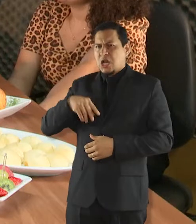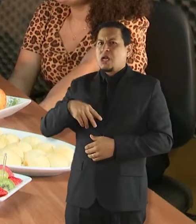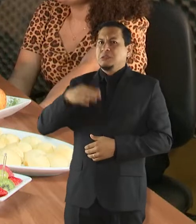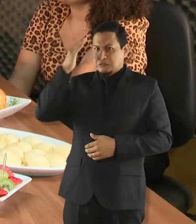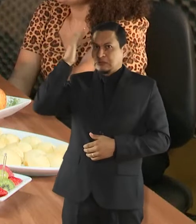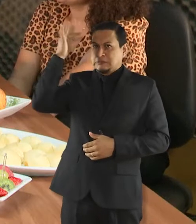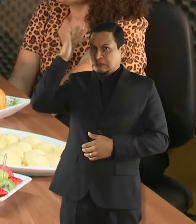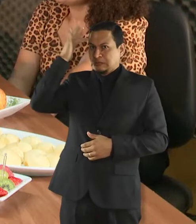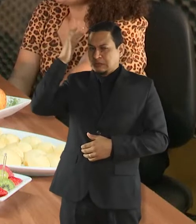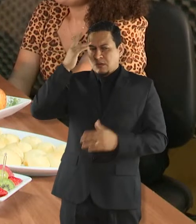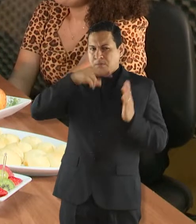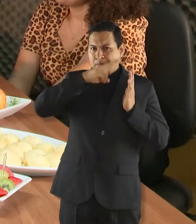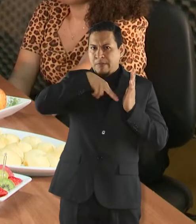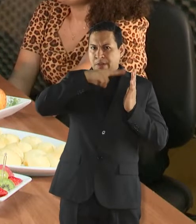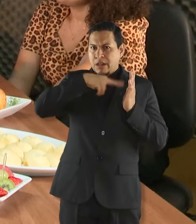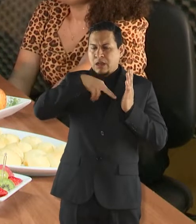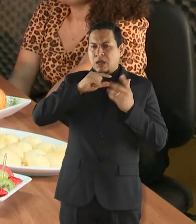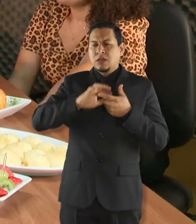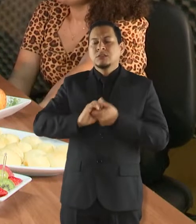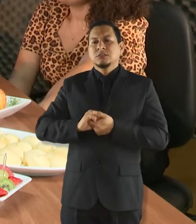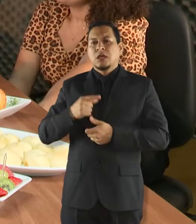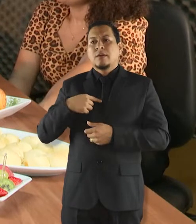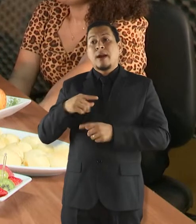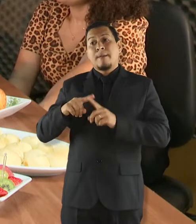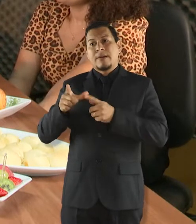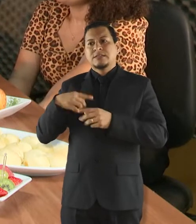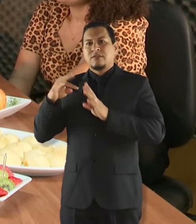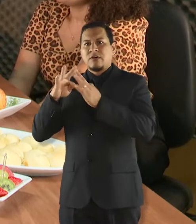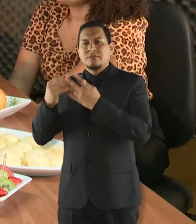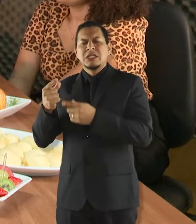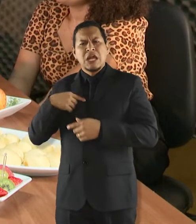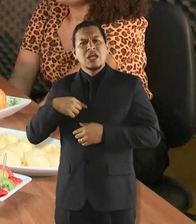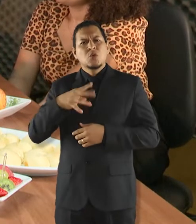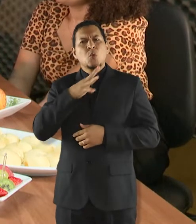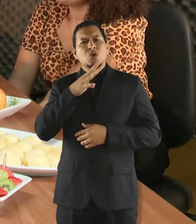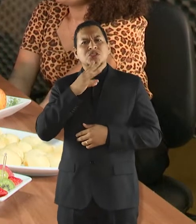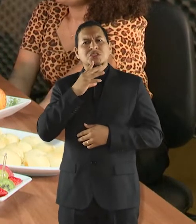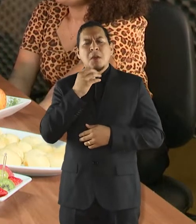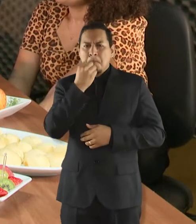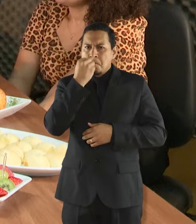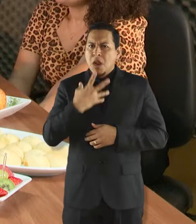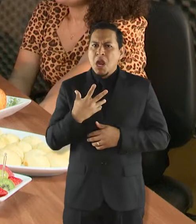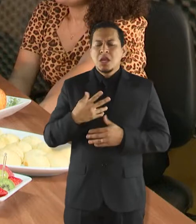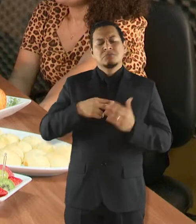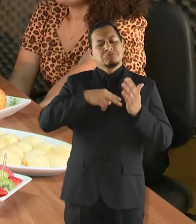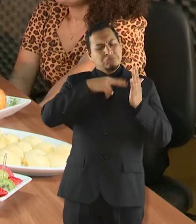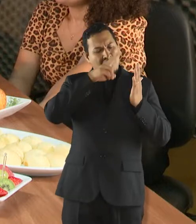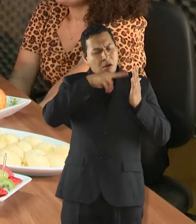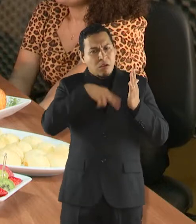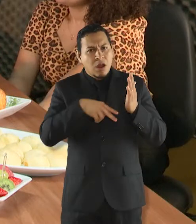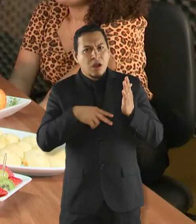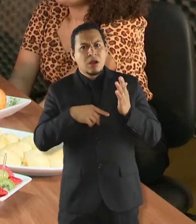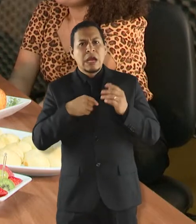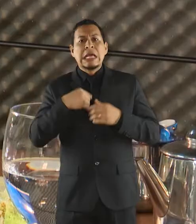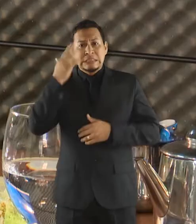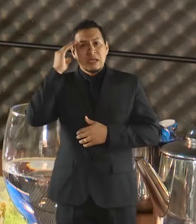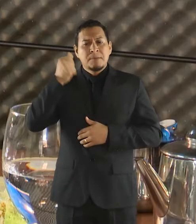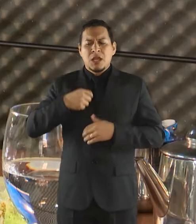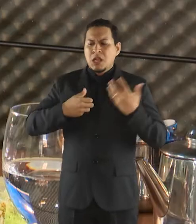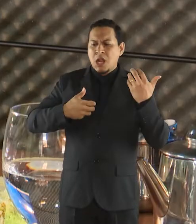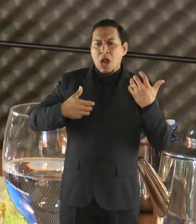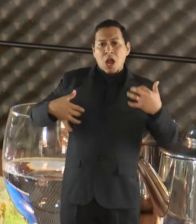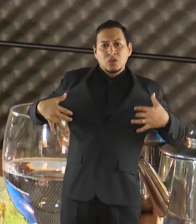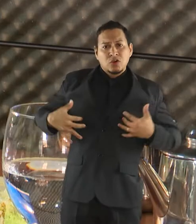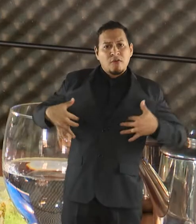Apesar era? da família não ter, né, a vida educacional, mas ele era muito versado nas letras. Meu avô sabia